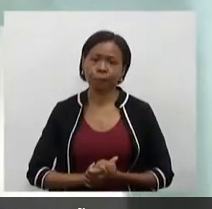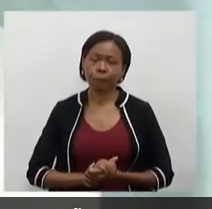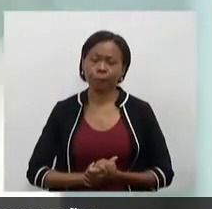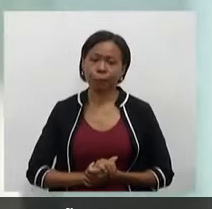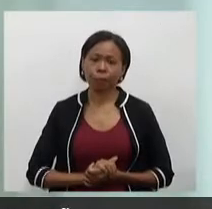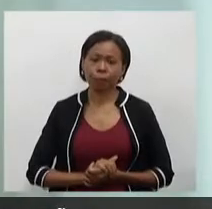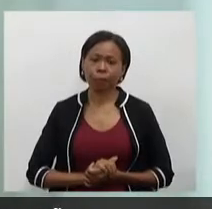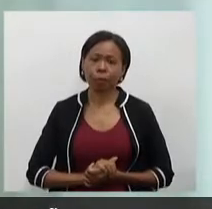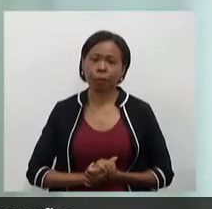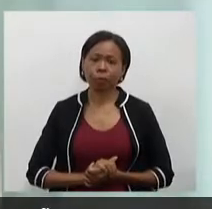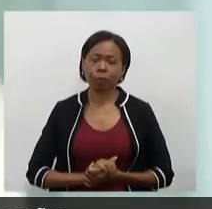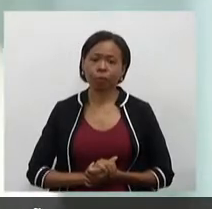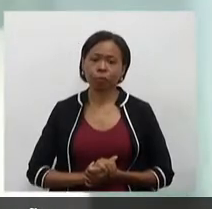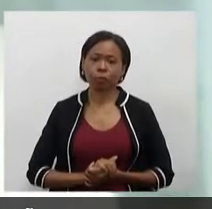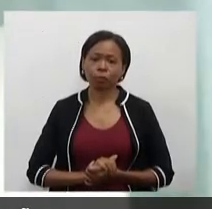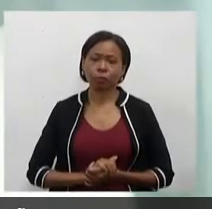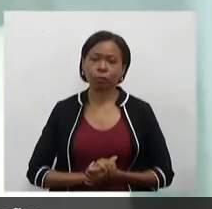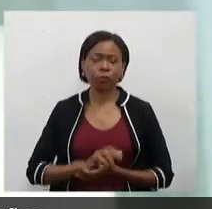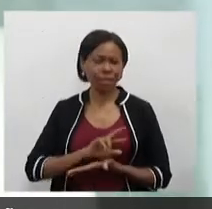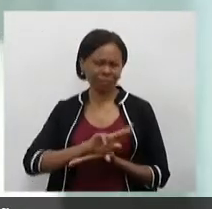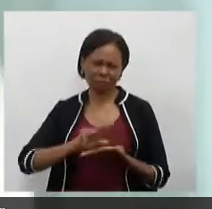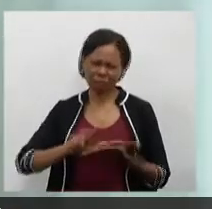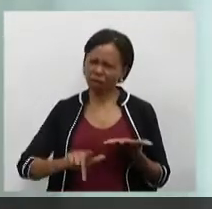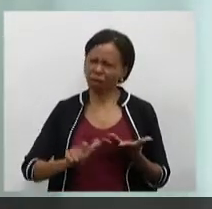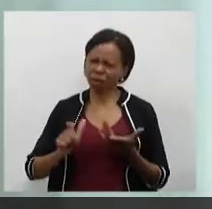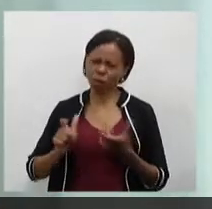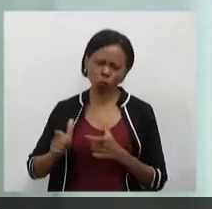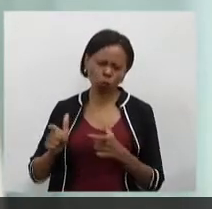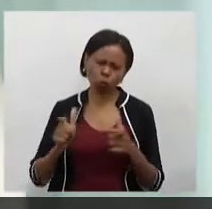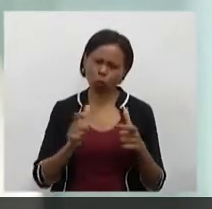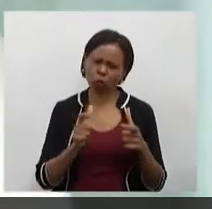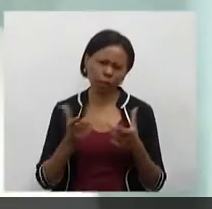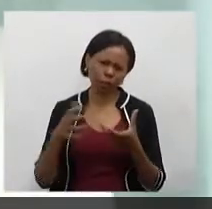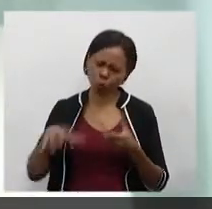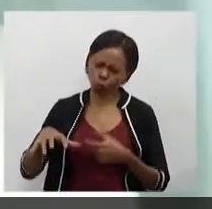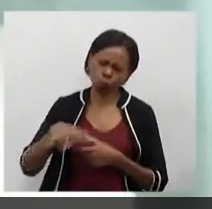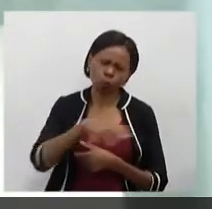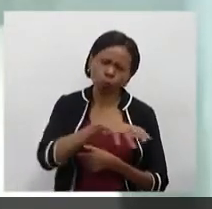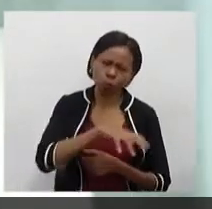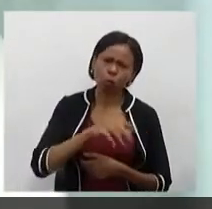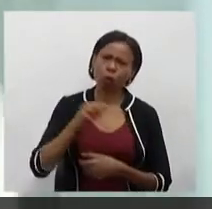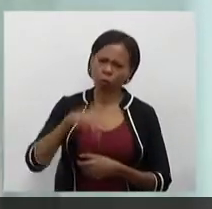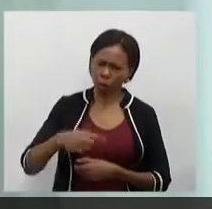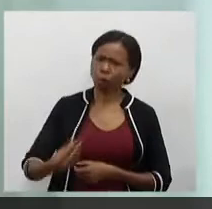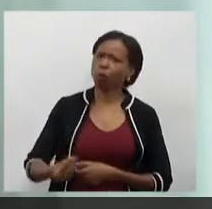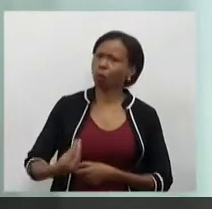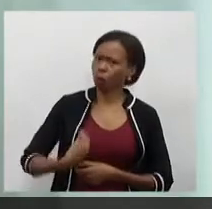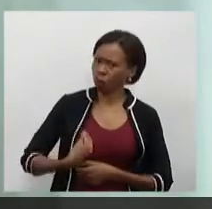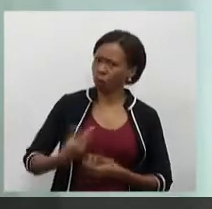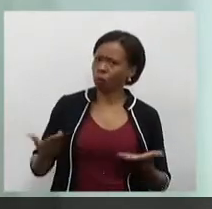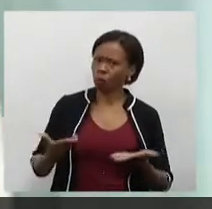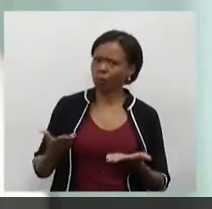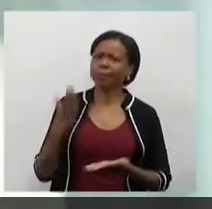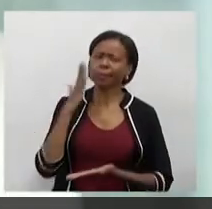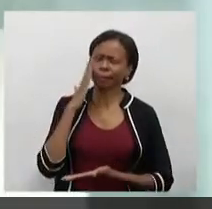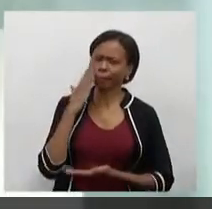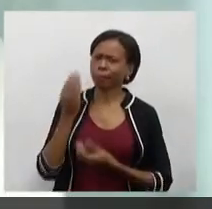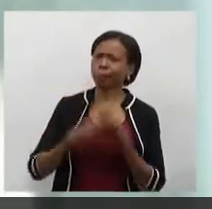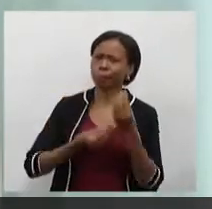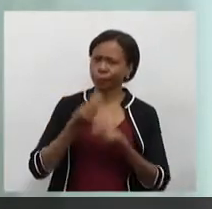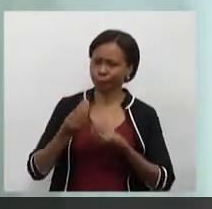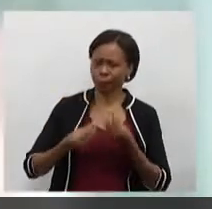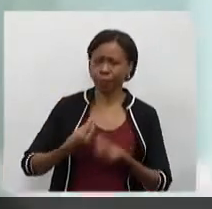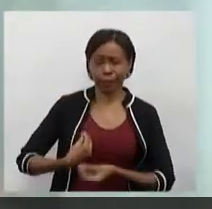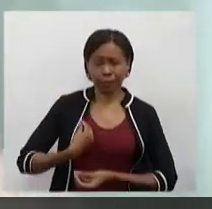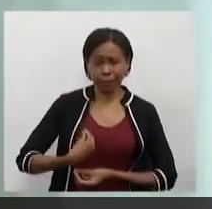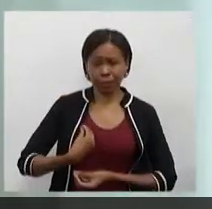a Ana Paula também, que é assistente social e sabe de como é a vida cá fora, muitas vezes, porque